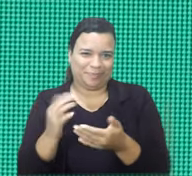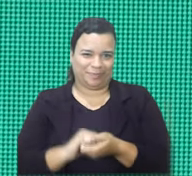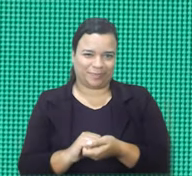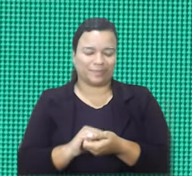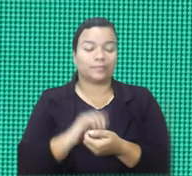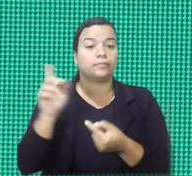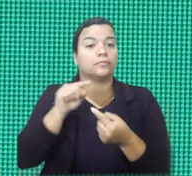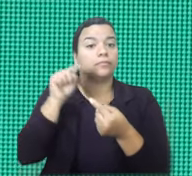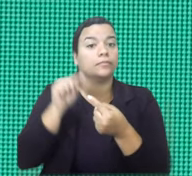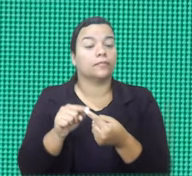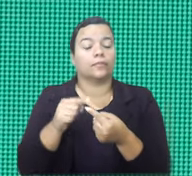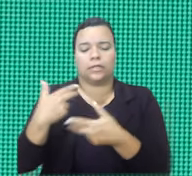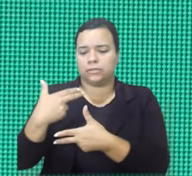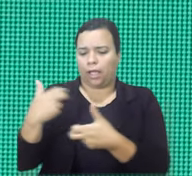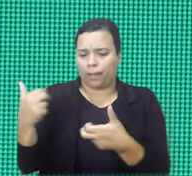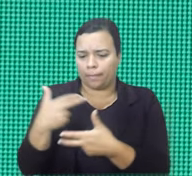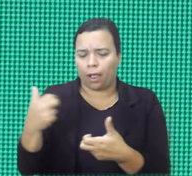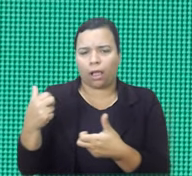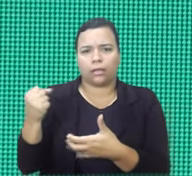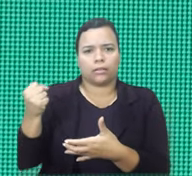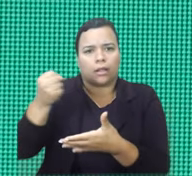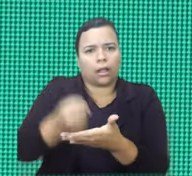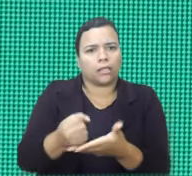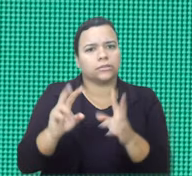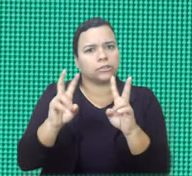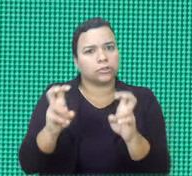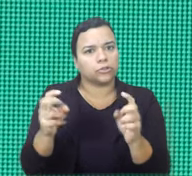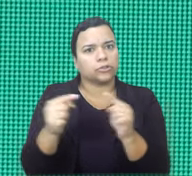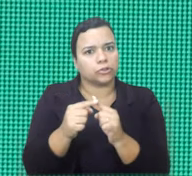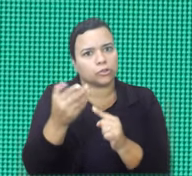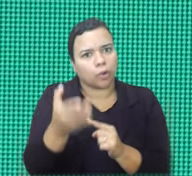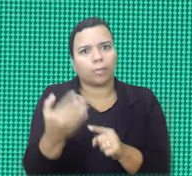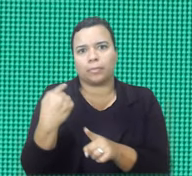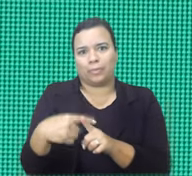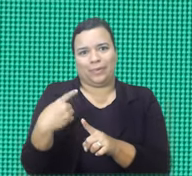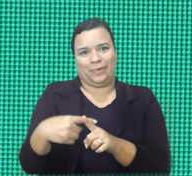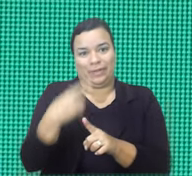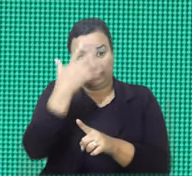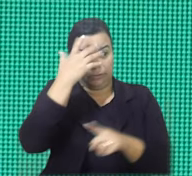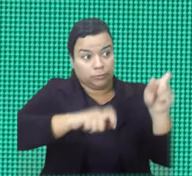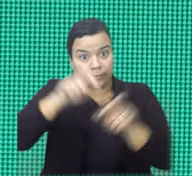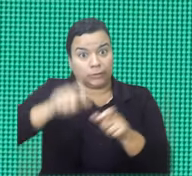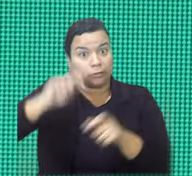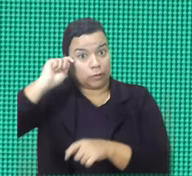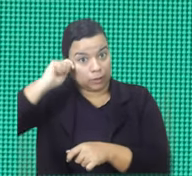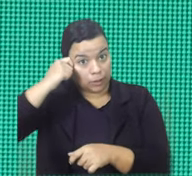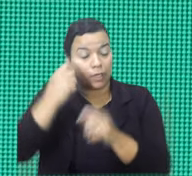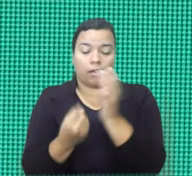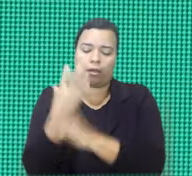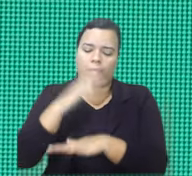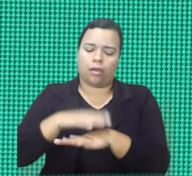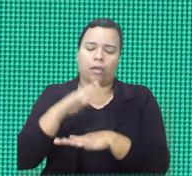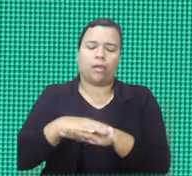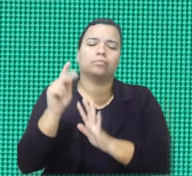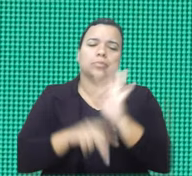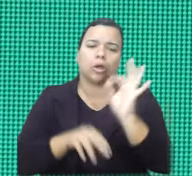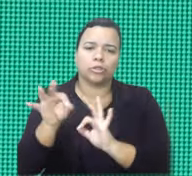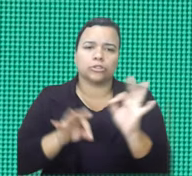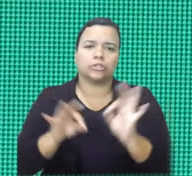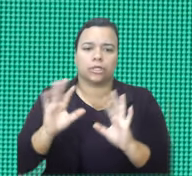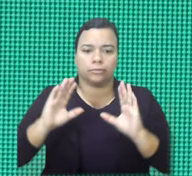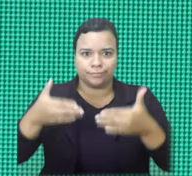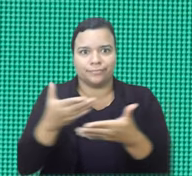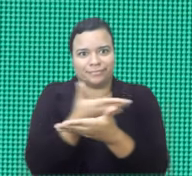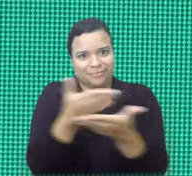intencionalidade do sebrai trazer essa questão do da das pessoas negras desenvolver um projeto voltado especificamente para esse